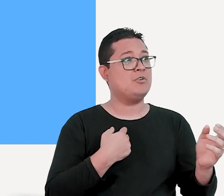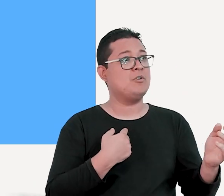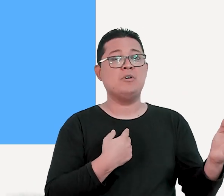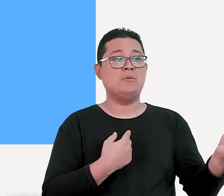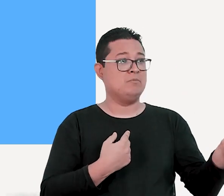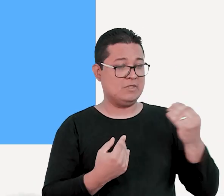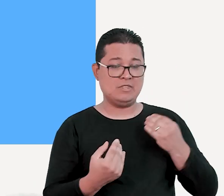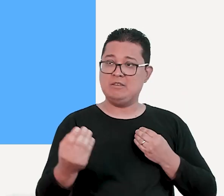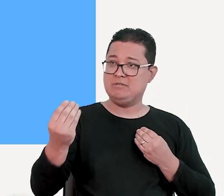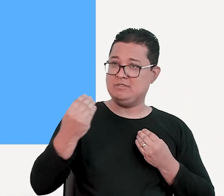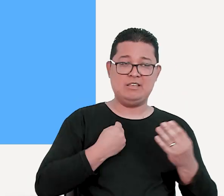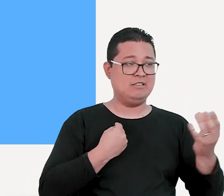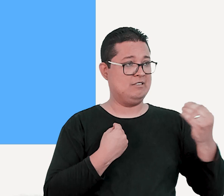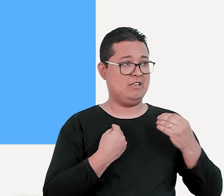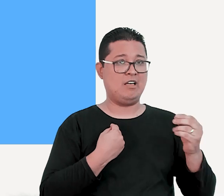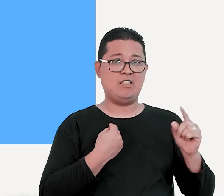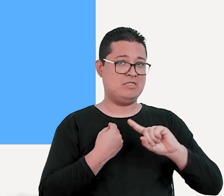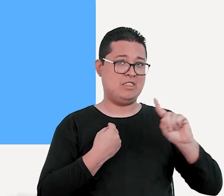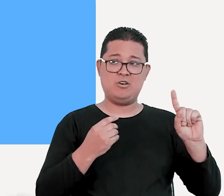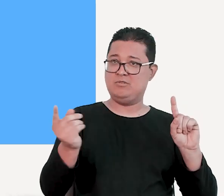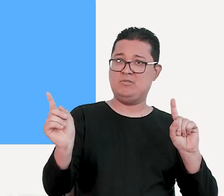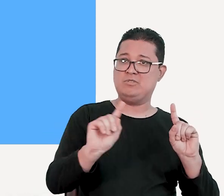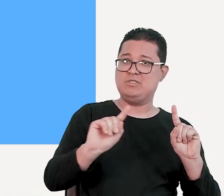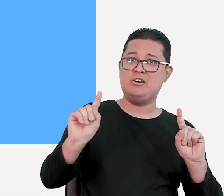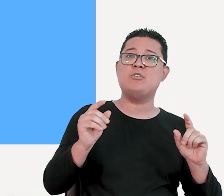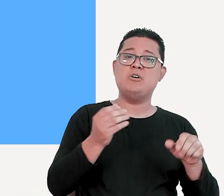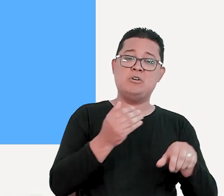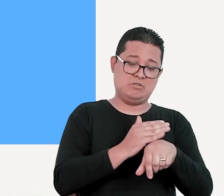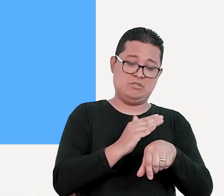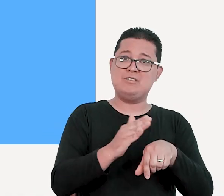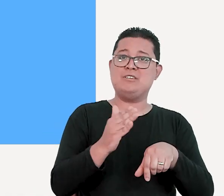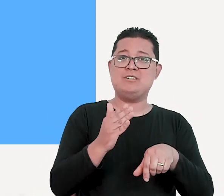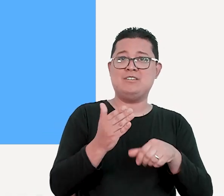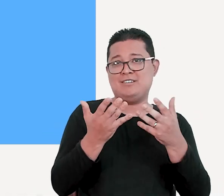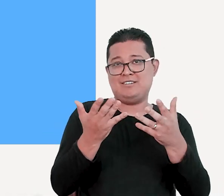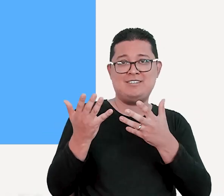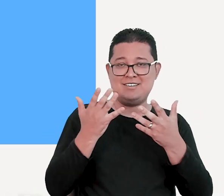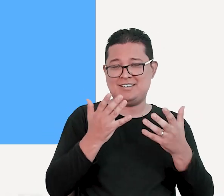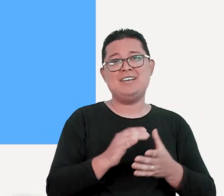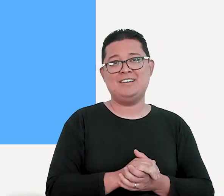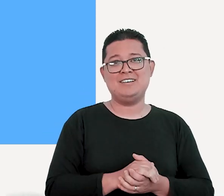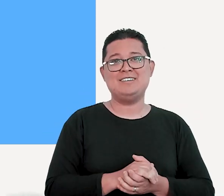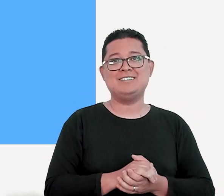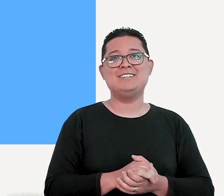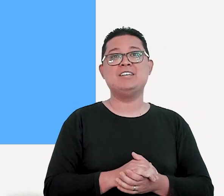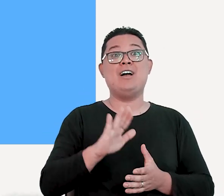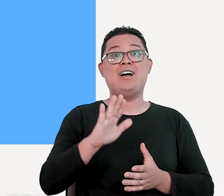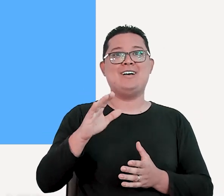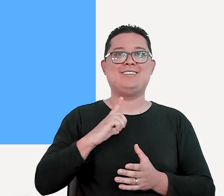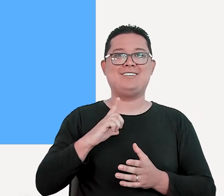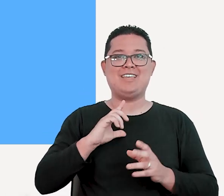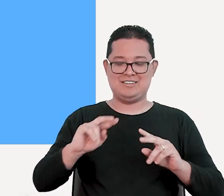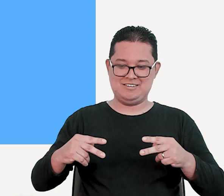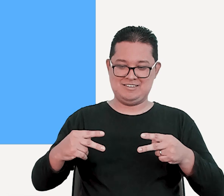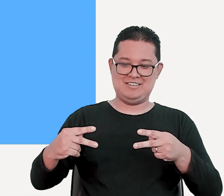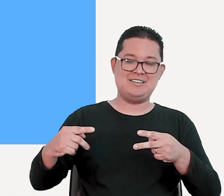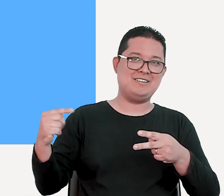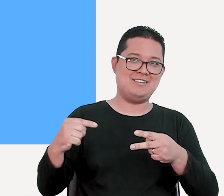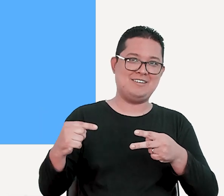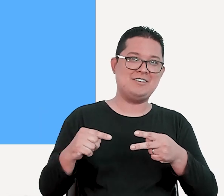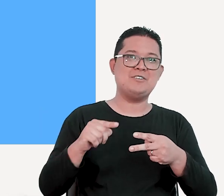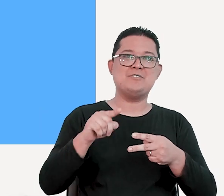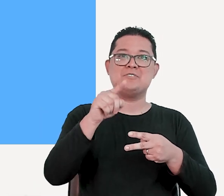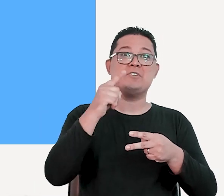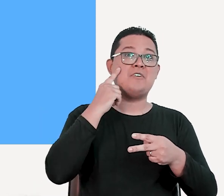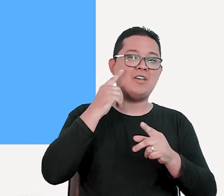é uma coisa que eu falo bastante sobre isso. Inclusive, a gente vai deixar um link aqui de uma outra palestra maravilhosa da Luísa Munhos, que ela